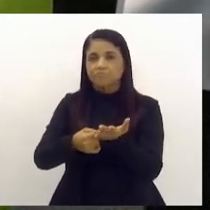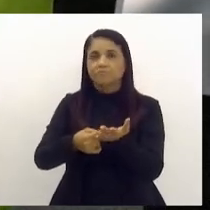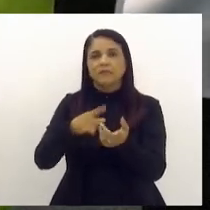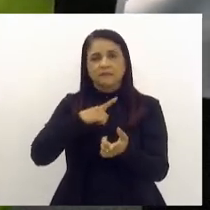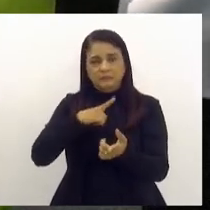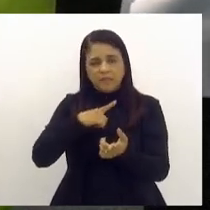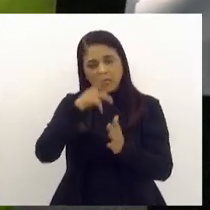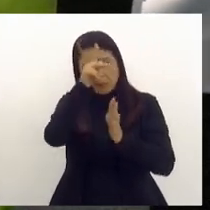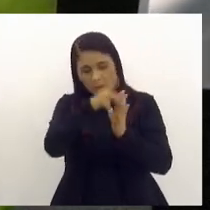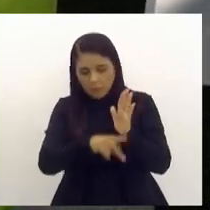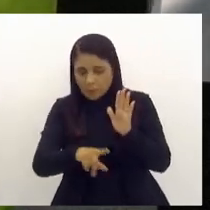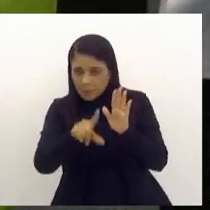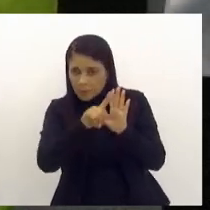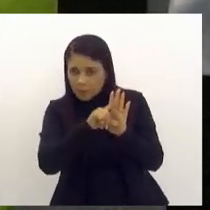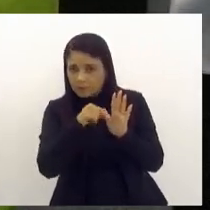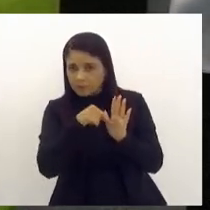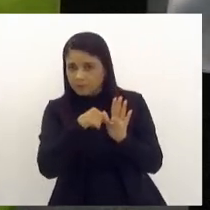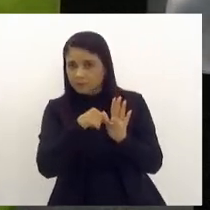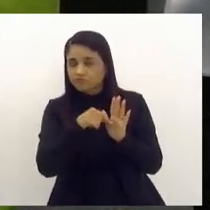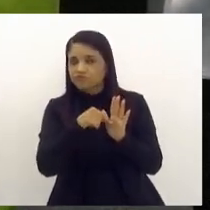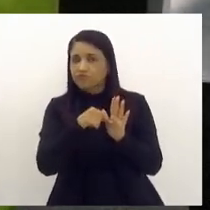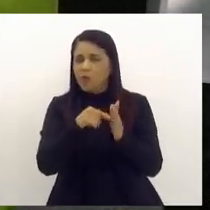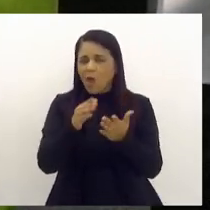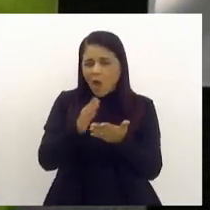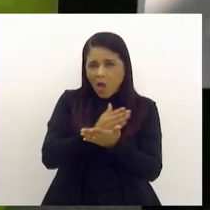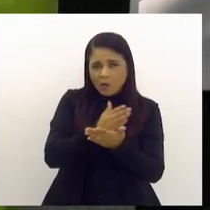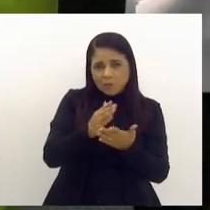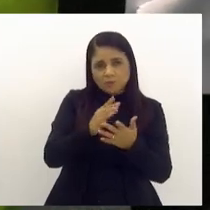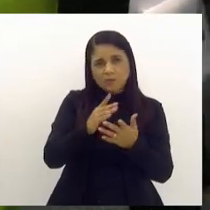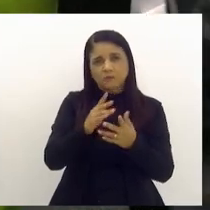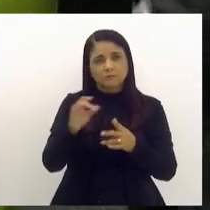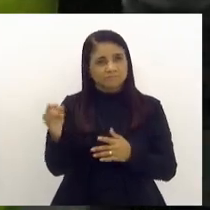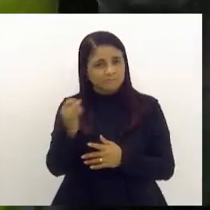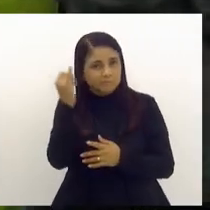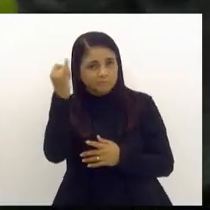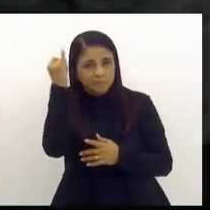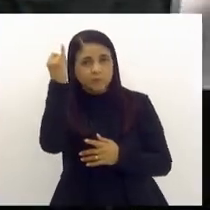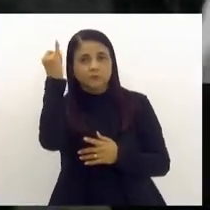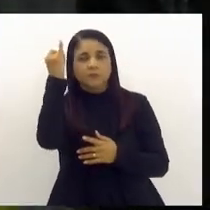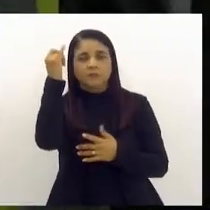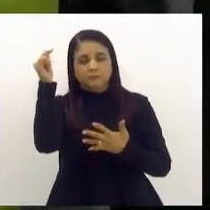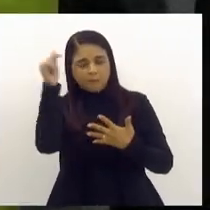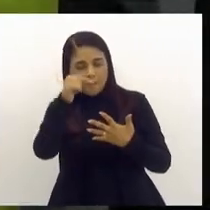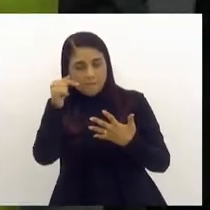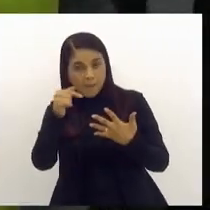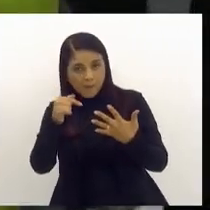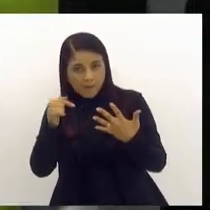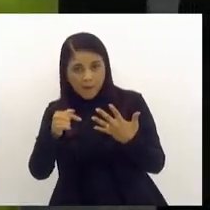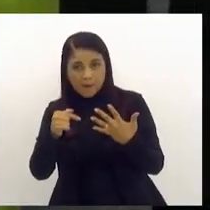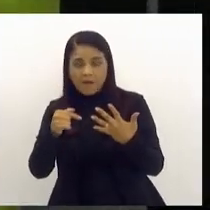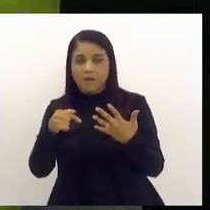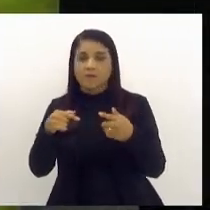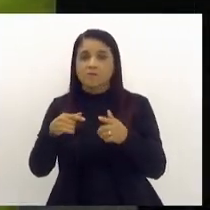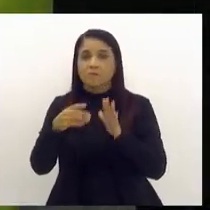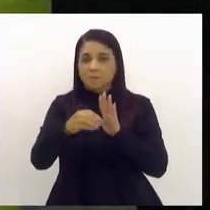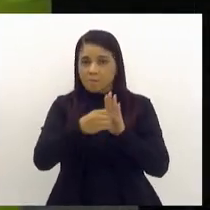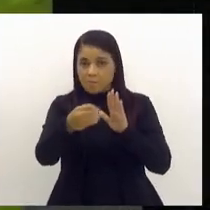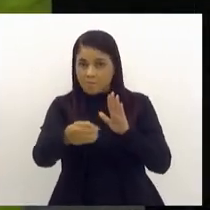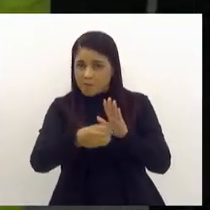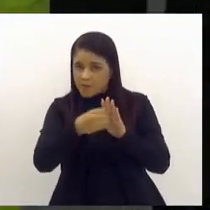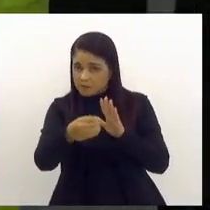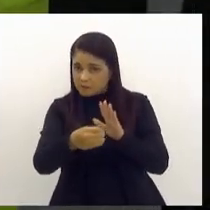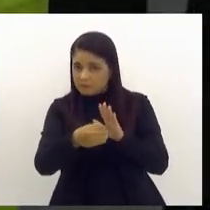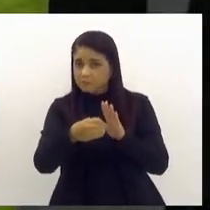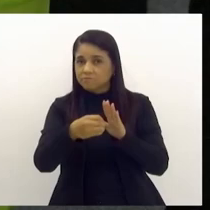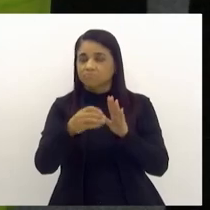em torno do projeto considerações e ressalvas importantes, aqui vai o nosso parecer, mais